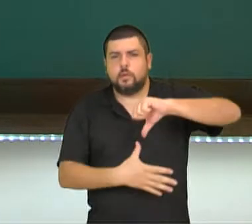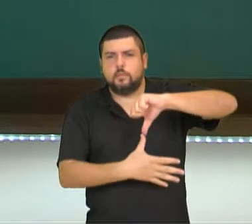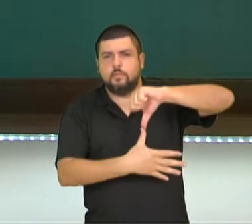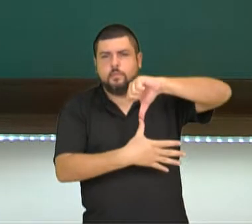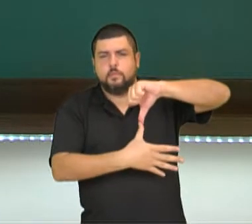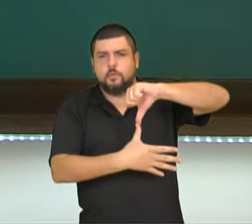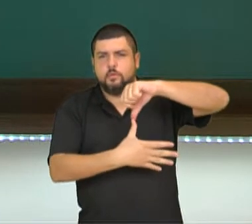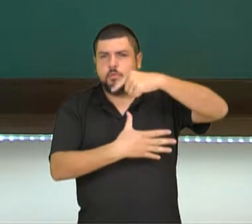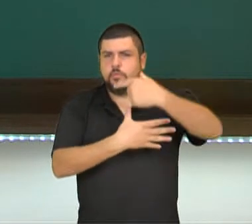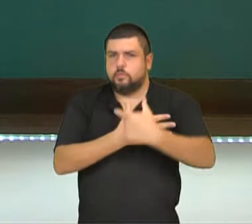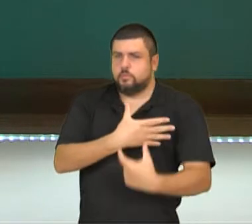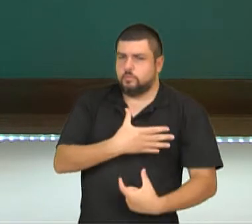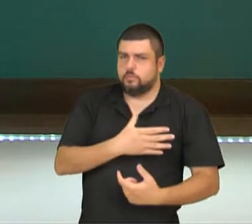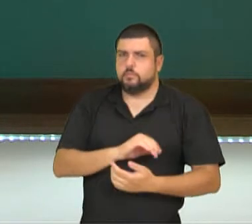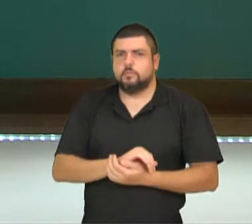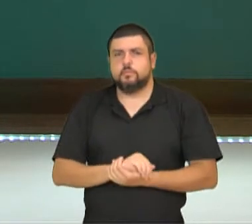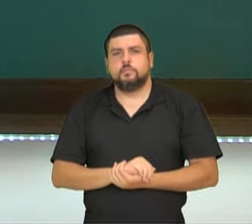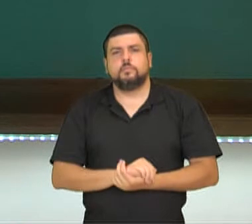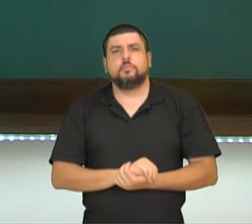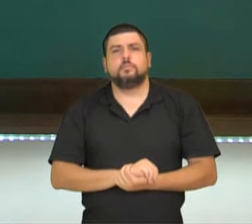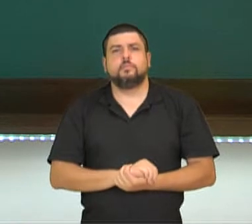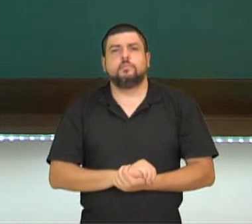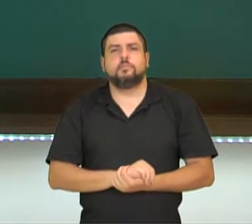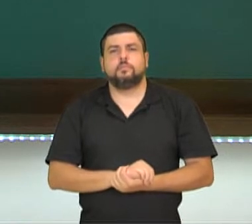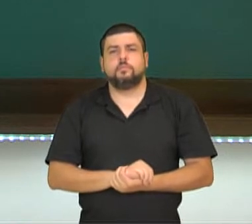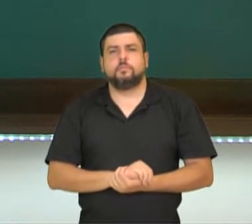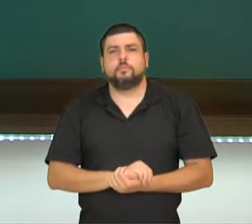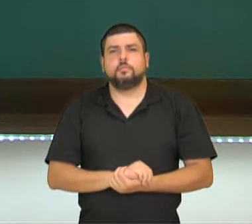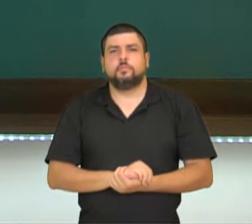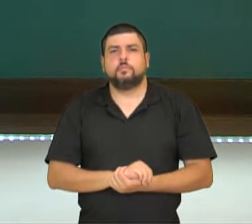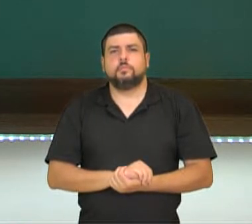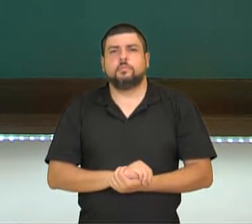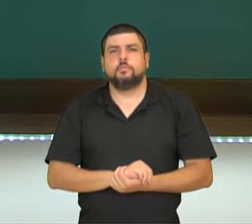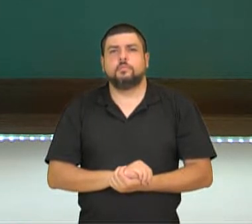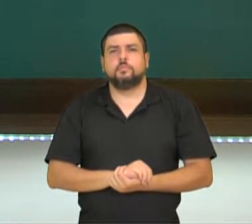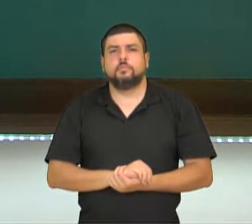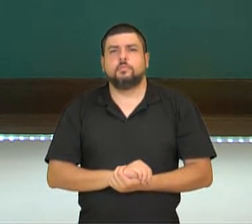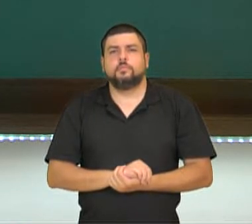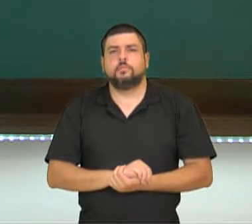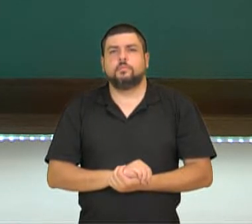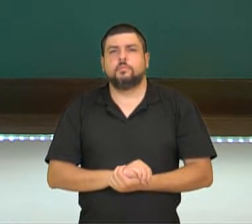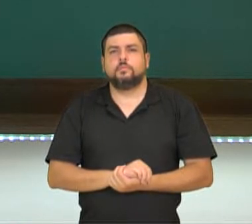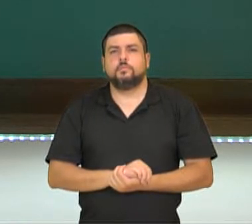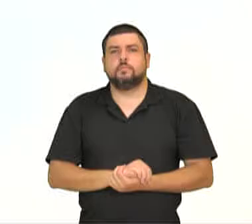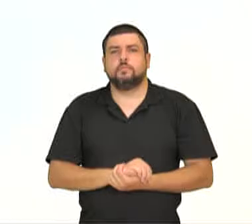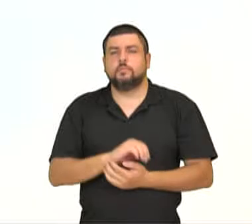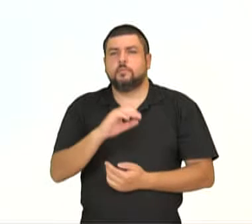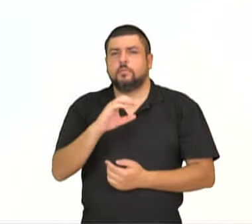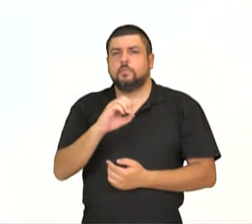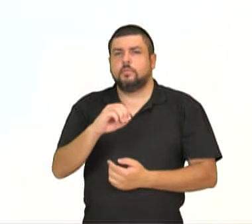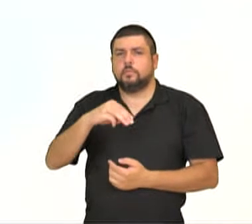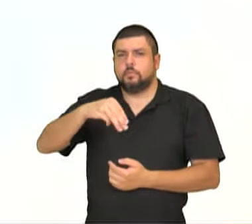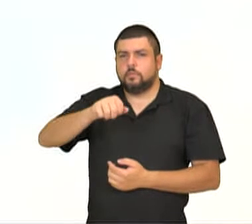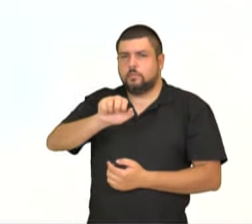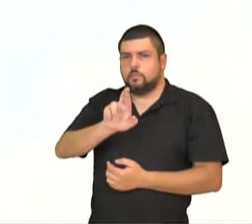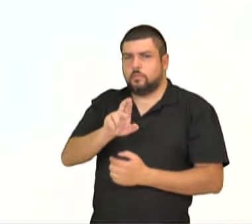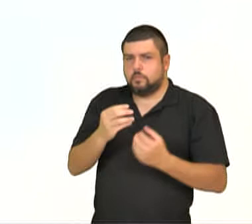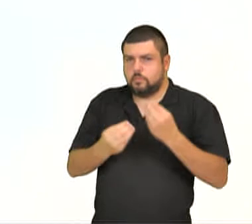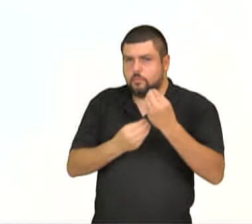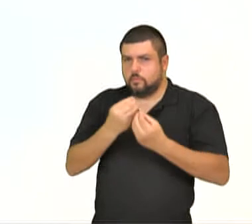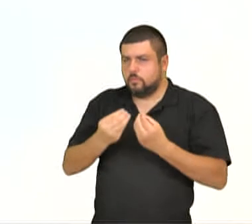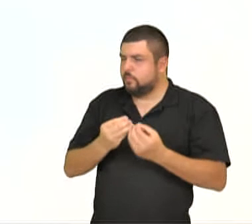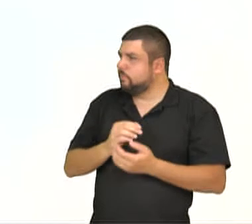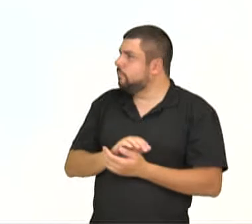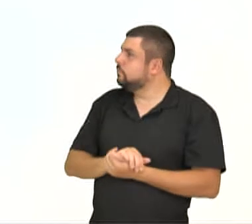da América. Ama vos. Aí nós temos aqui, ó, comer, raiz, com, come tu, come vos,